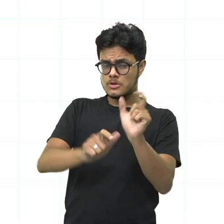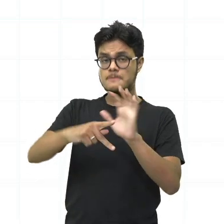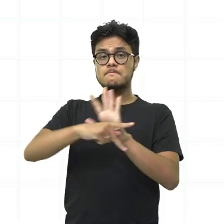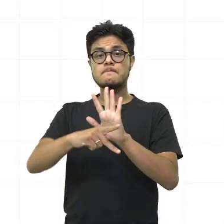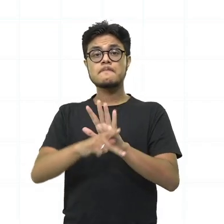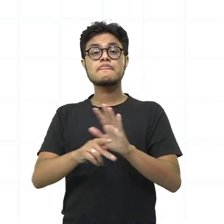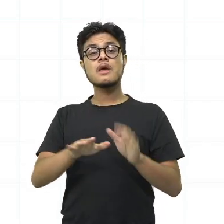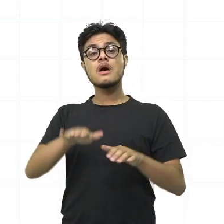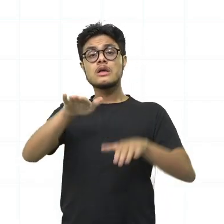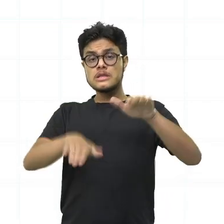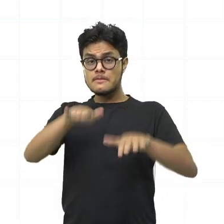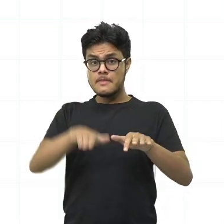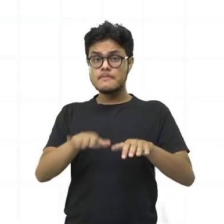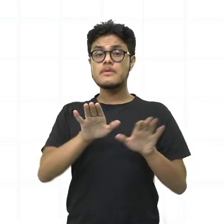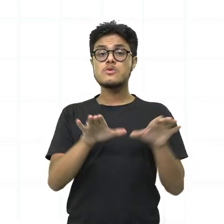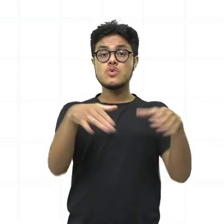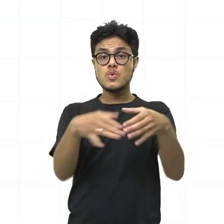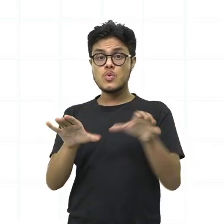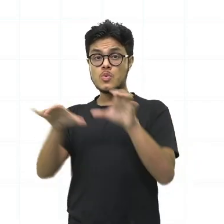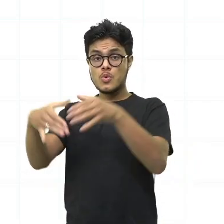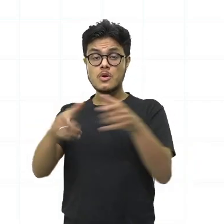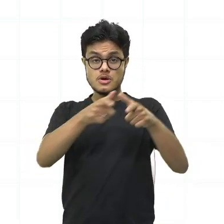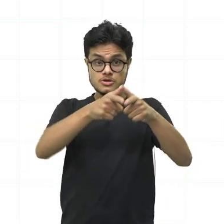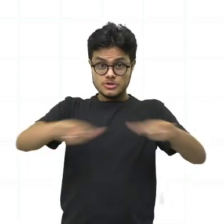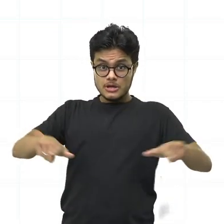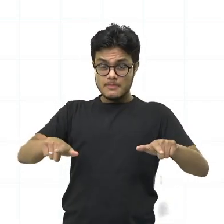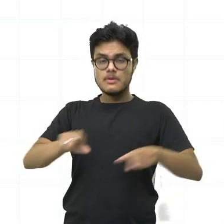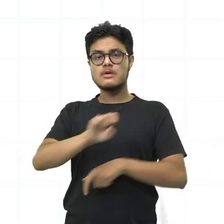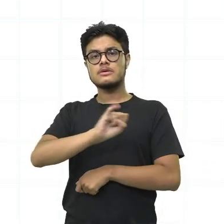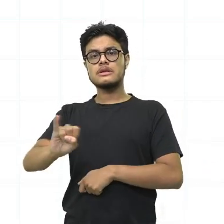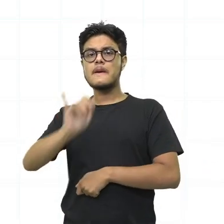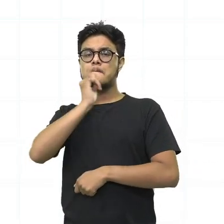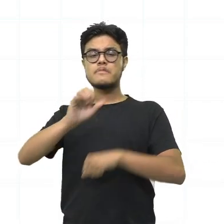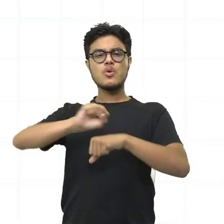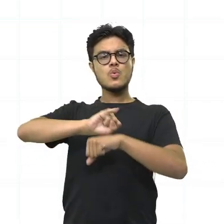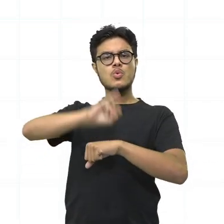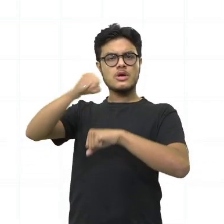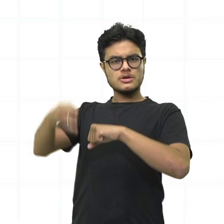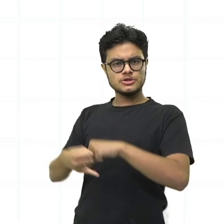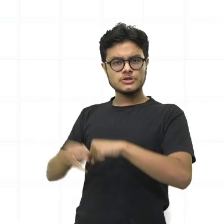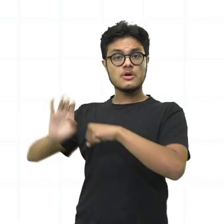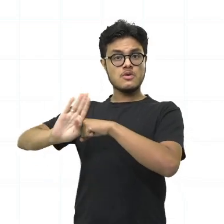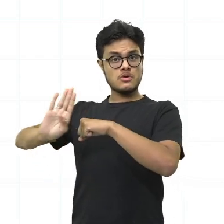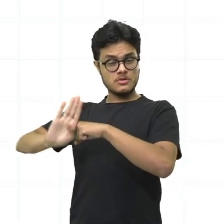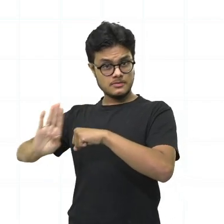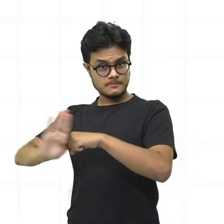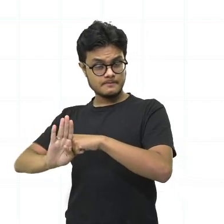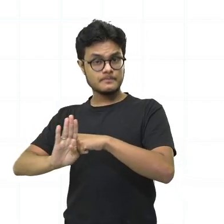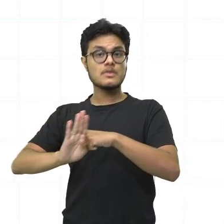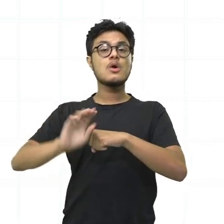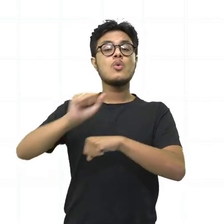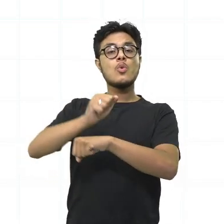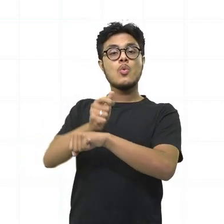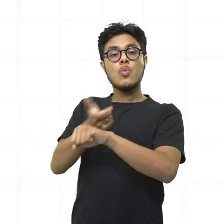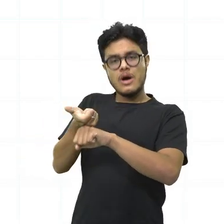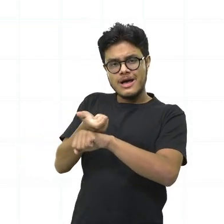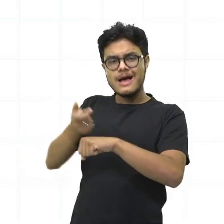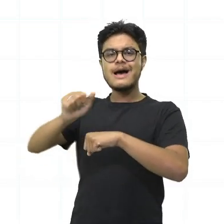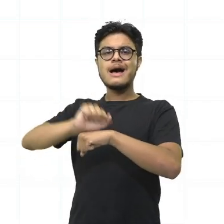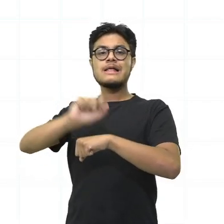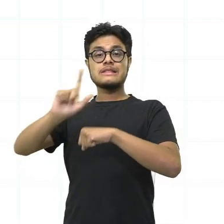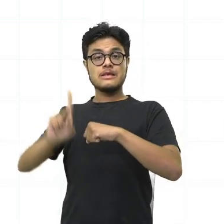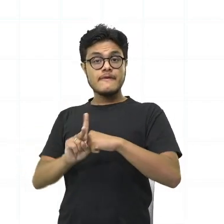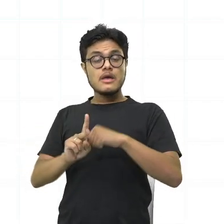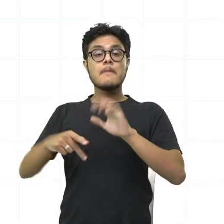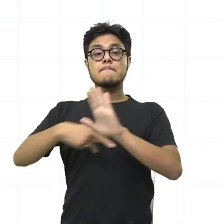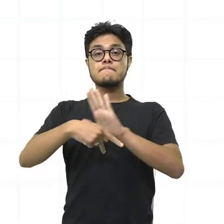das palavras de acordo com aquela classe que ela pertence, com os adjetivos, com os substantivos, com os advérbios,